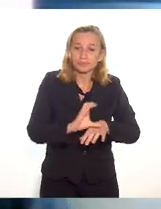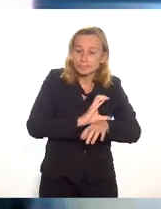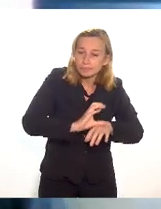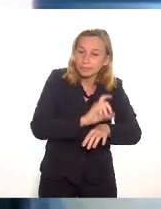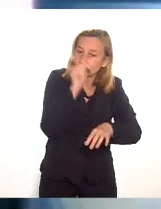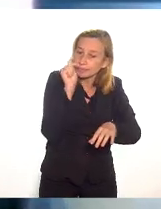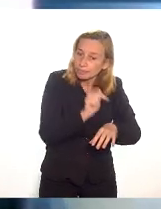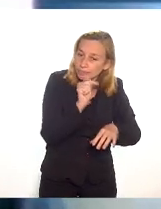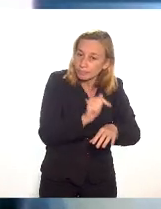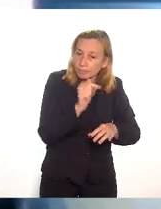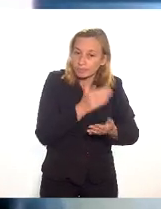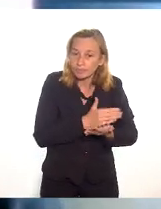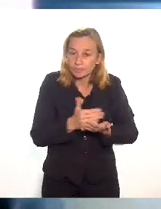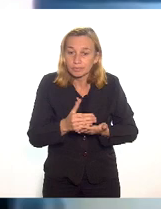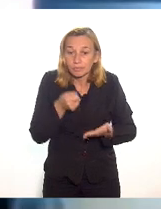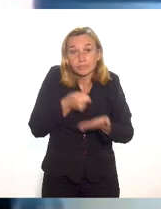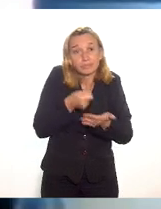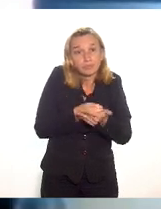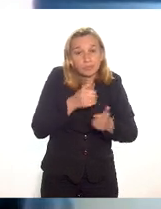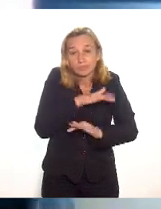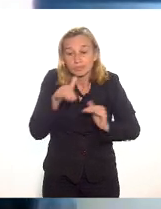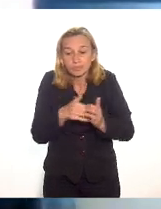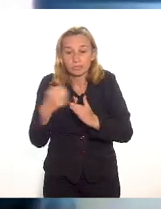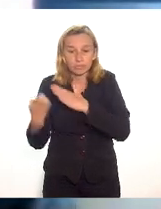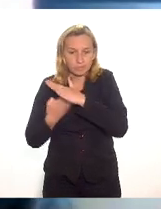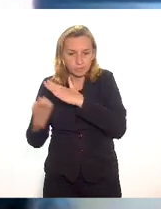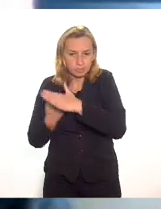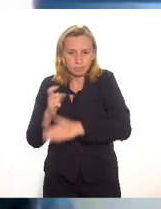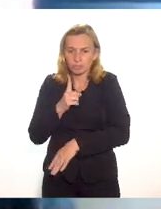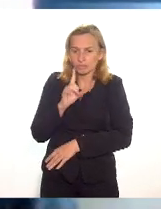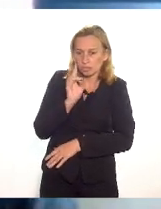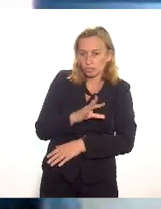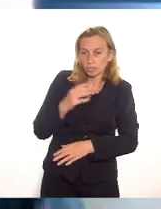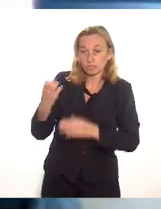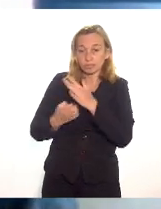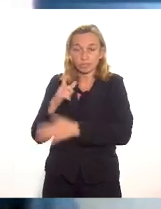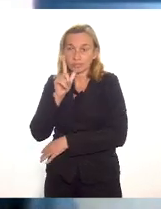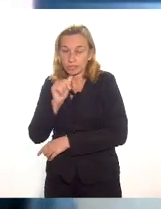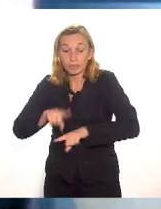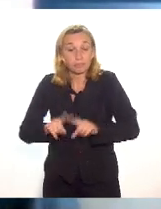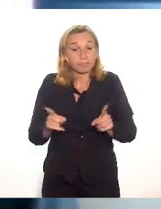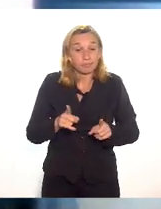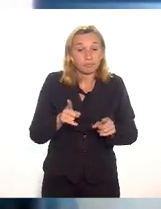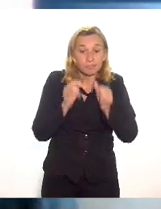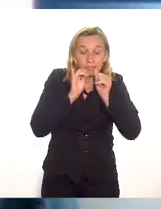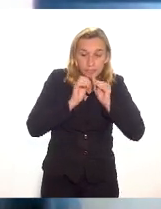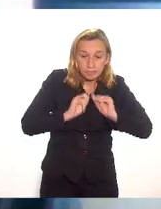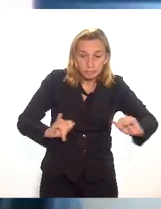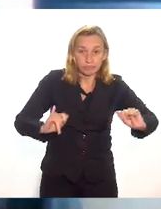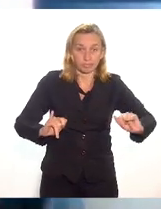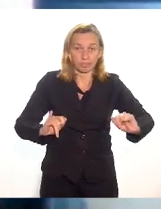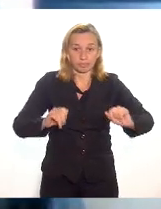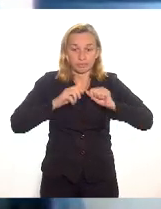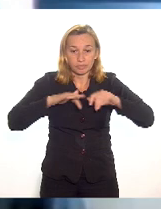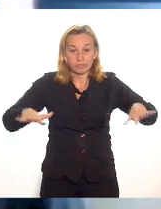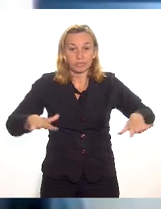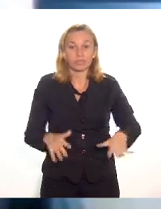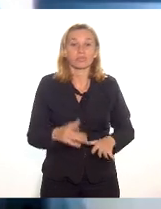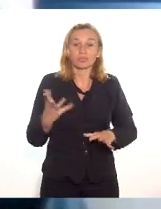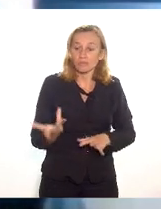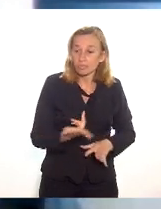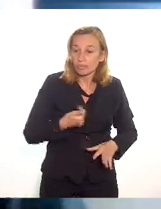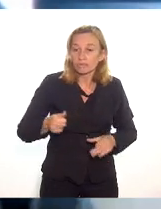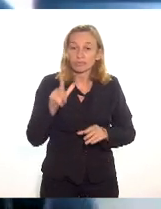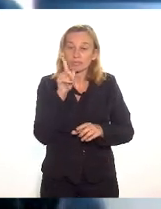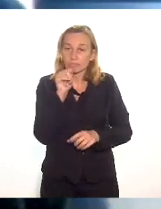o princípio de obrigar todas as empresas, não só a SEDAI, a divulgarem periodicamente a qualidade da água